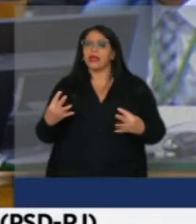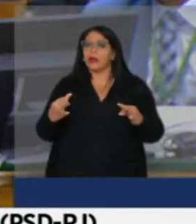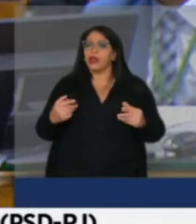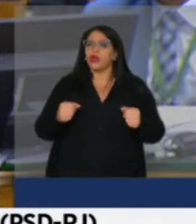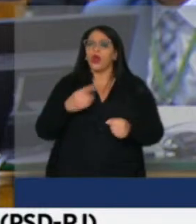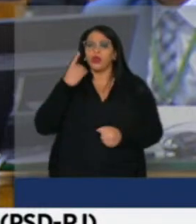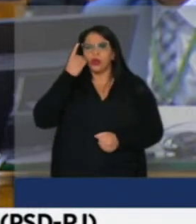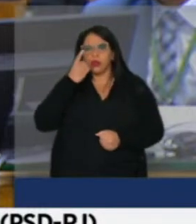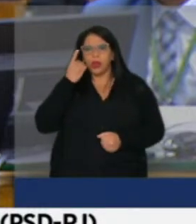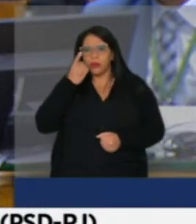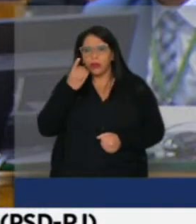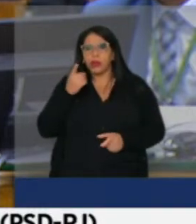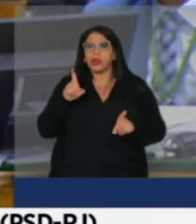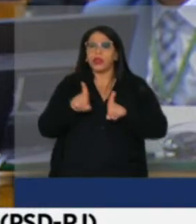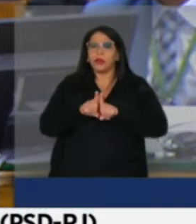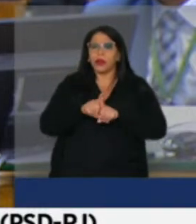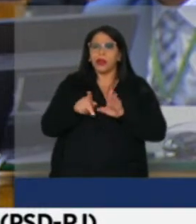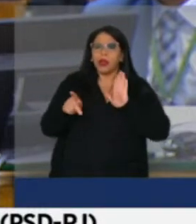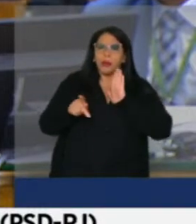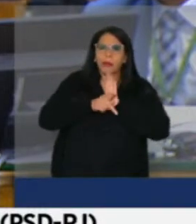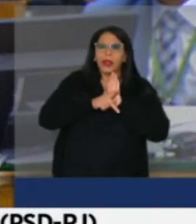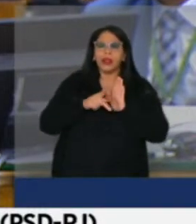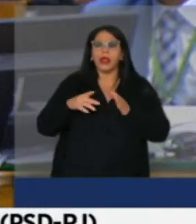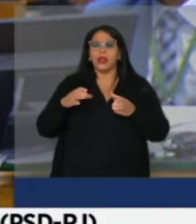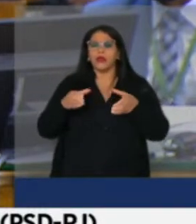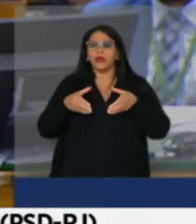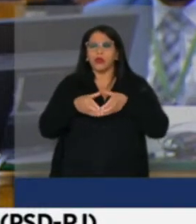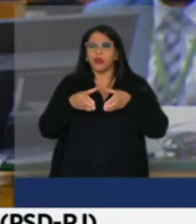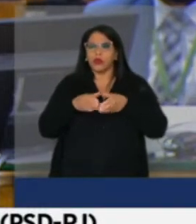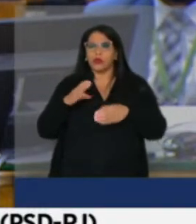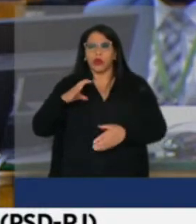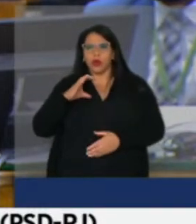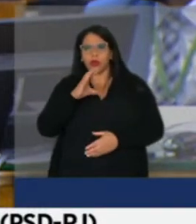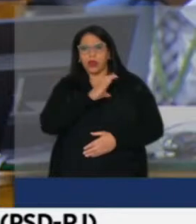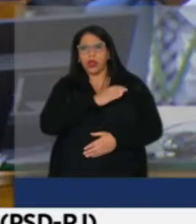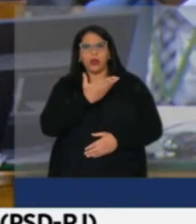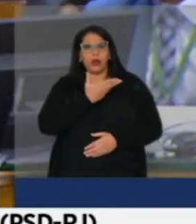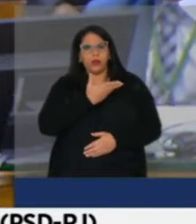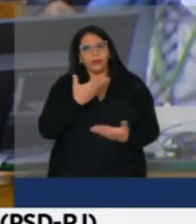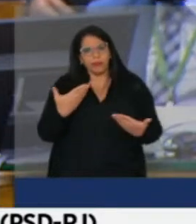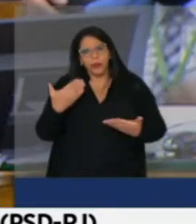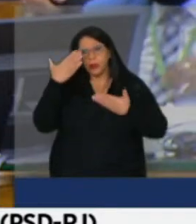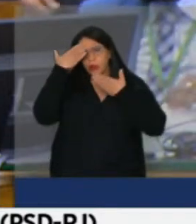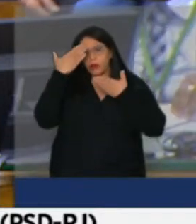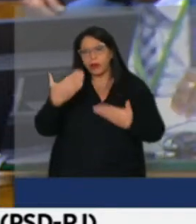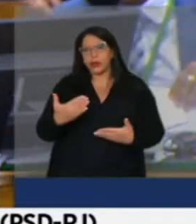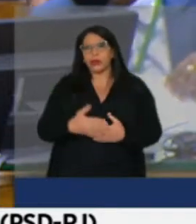dessa casa, inclusive para os membros do Conselho. Todo o respeito que tem a Vossa Excelência e amizade. Muito obrigado.